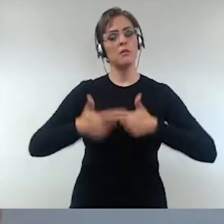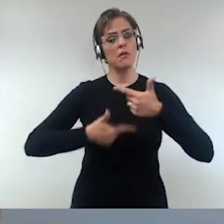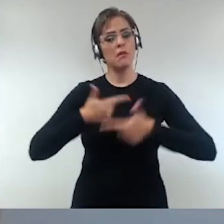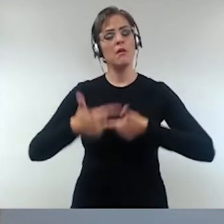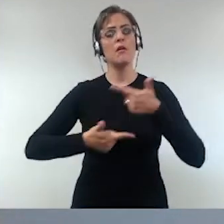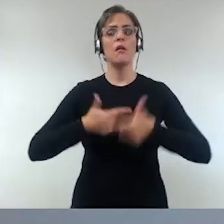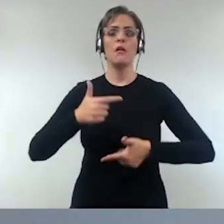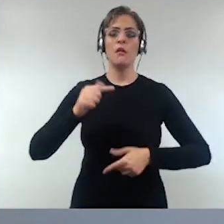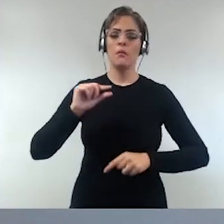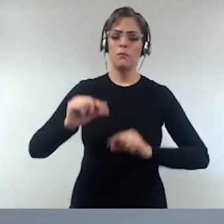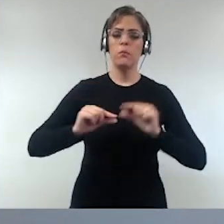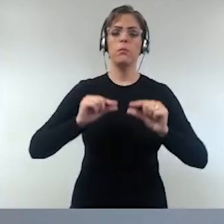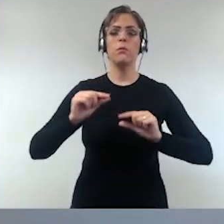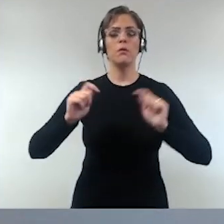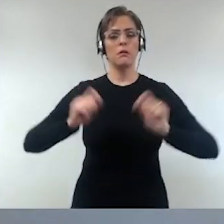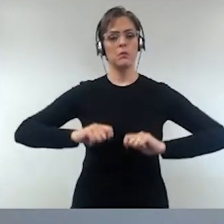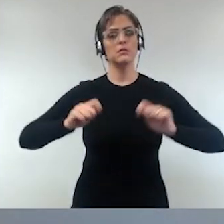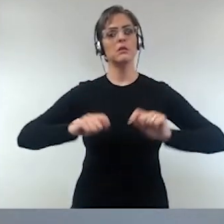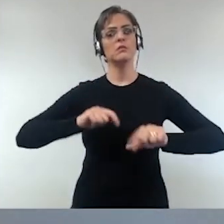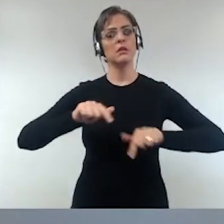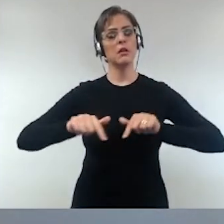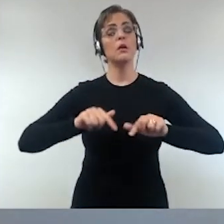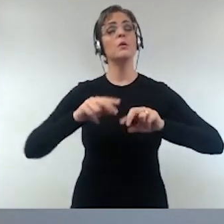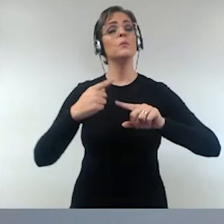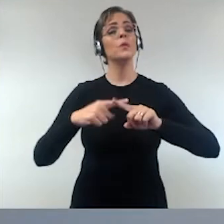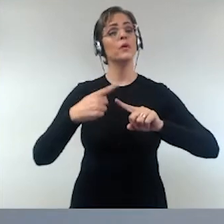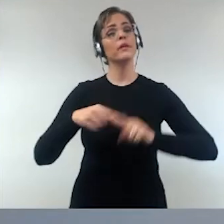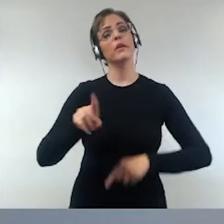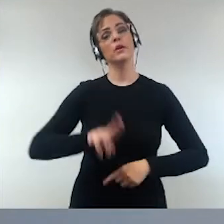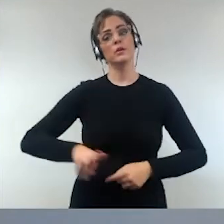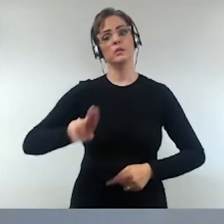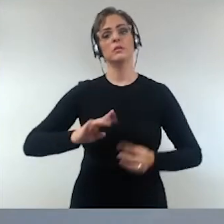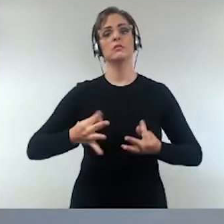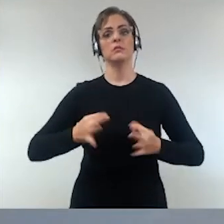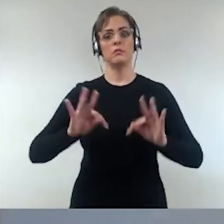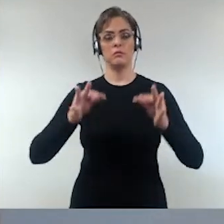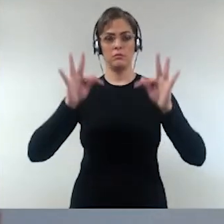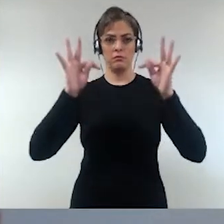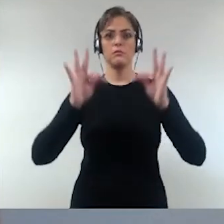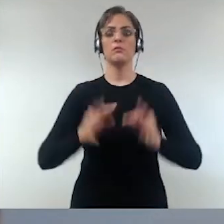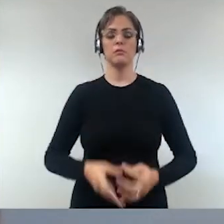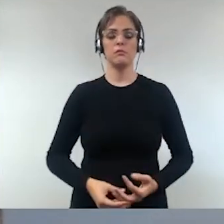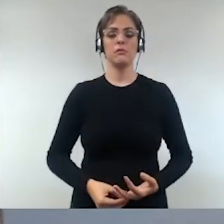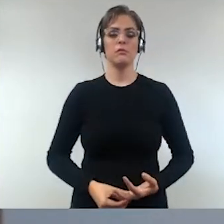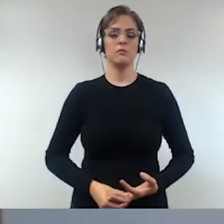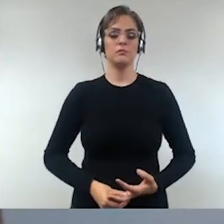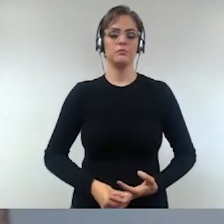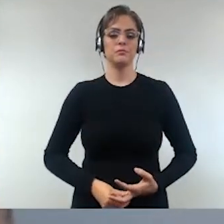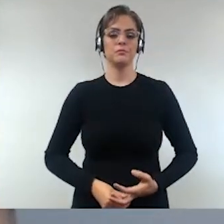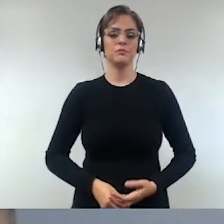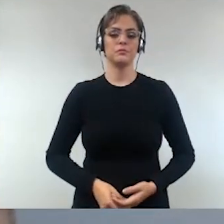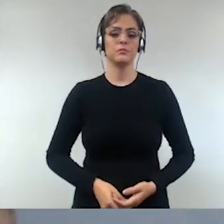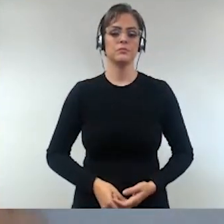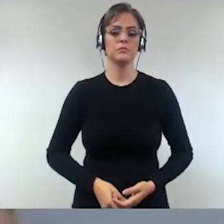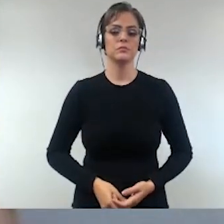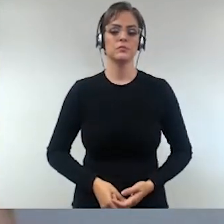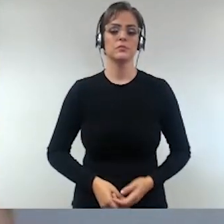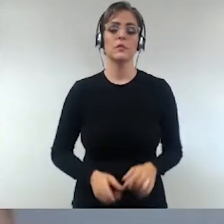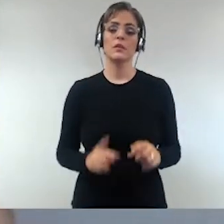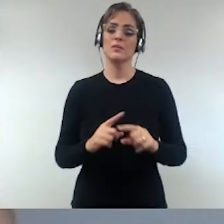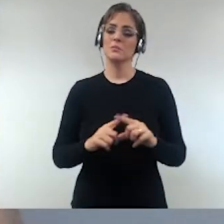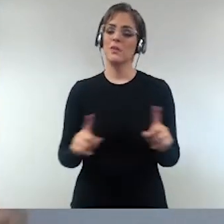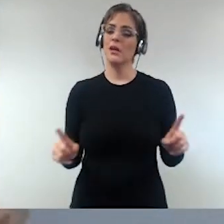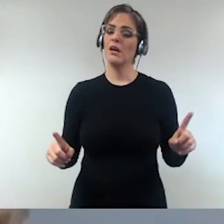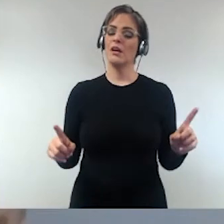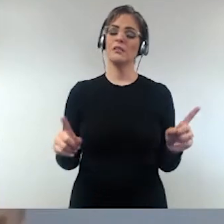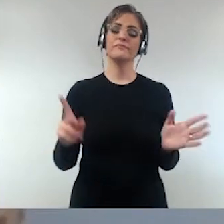relativa capacidade produtiva, né? Graças exatamente ao uso da tecnologia. Agora, na prática, é bastante